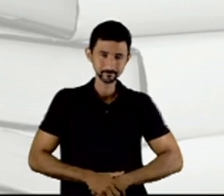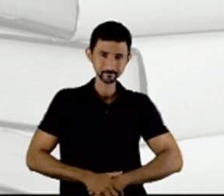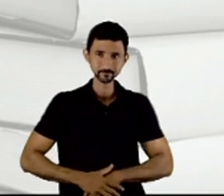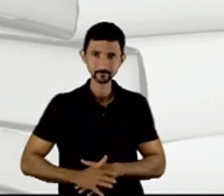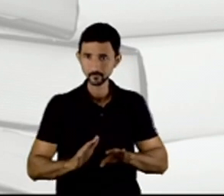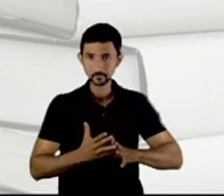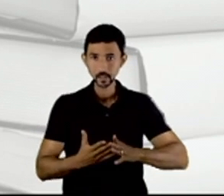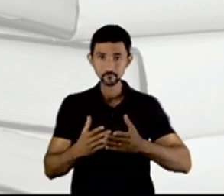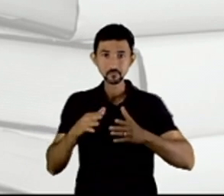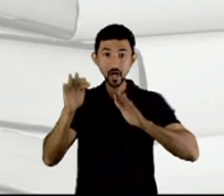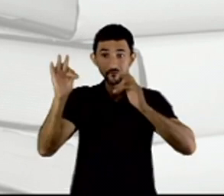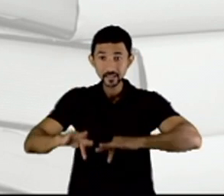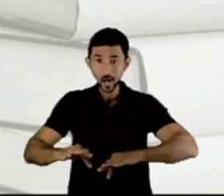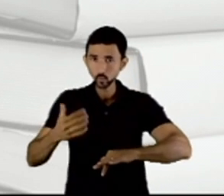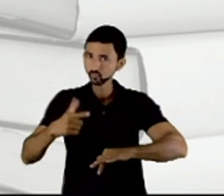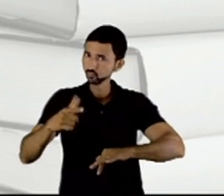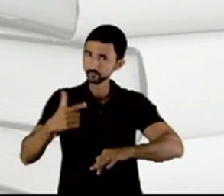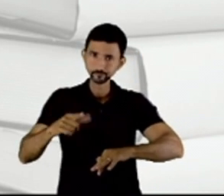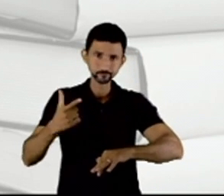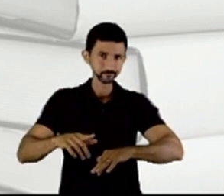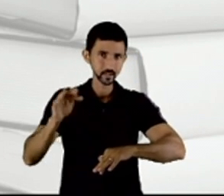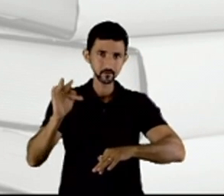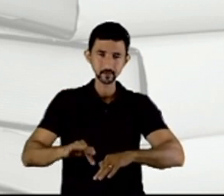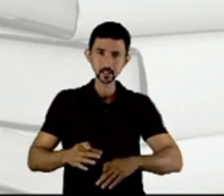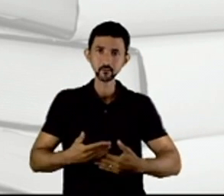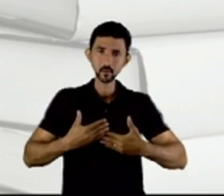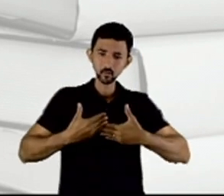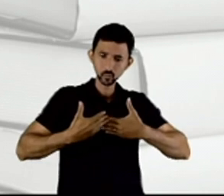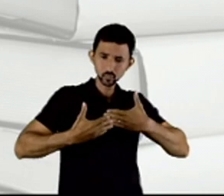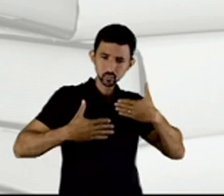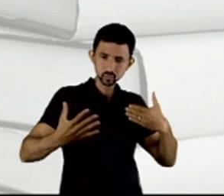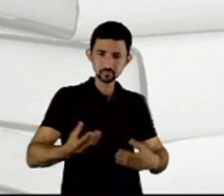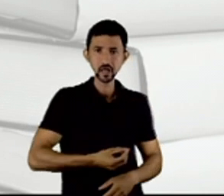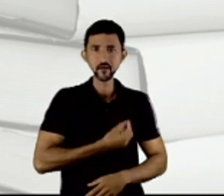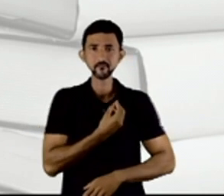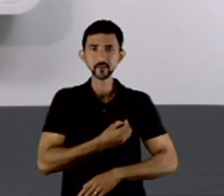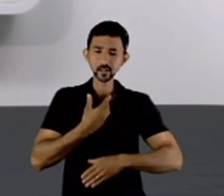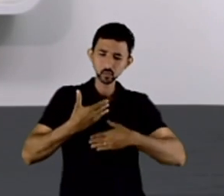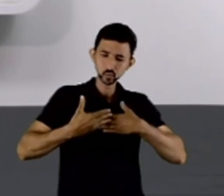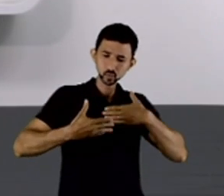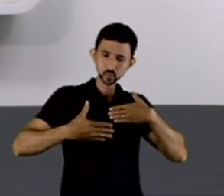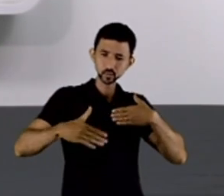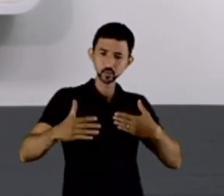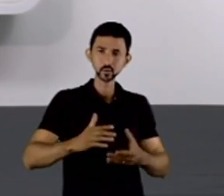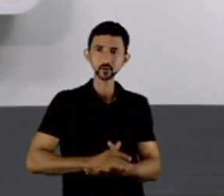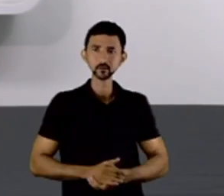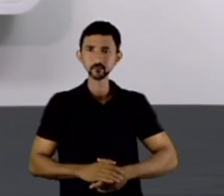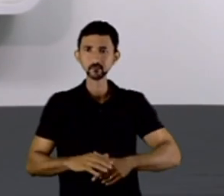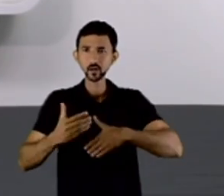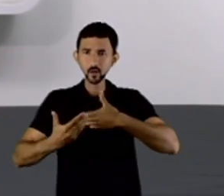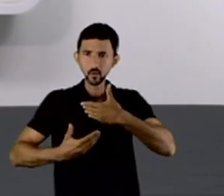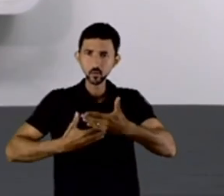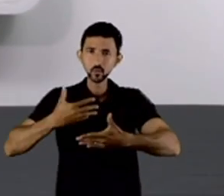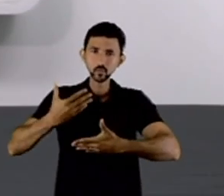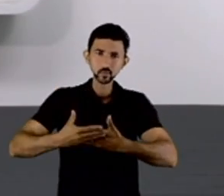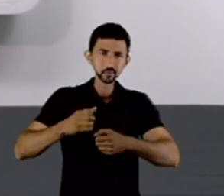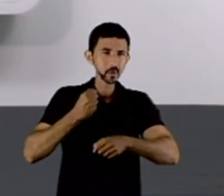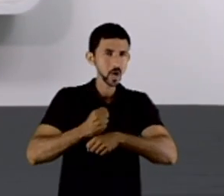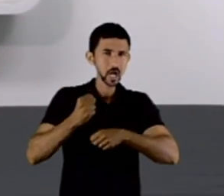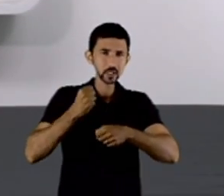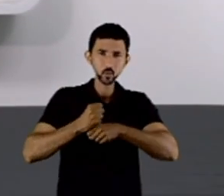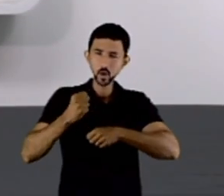Eu sei que ela não termina, certo? Você vai ficar aqui a vida toda fazendo essa conta, vai passar vários